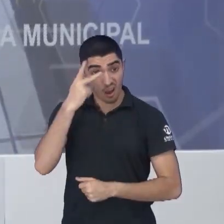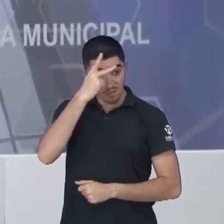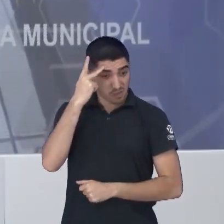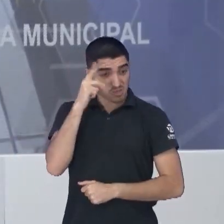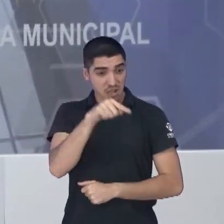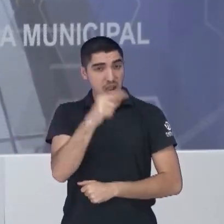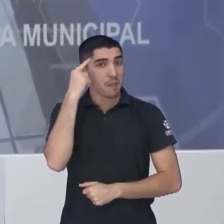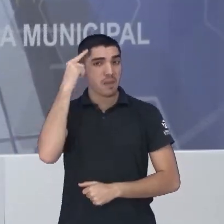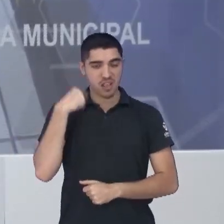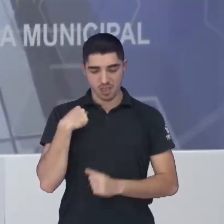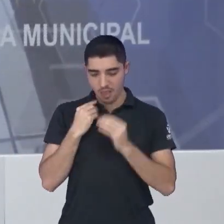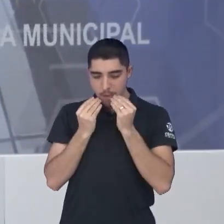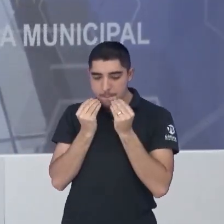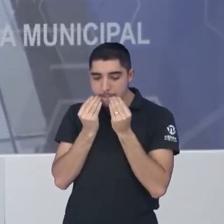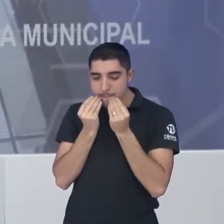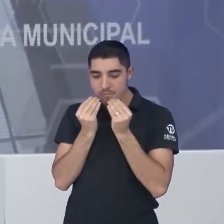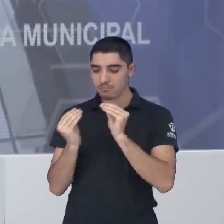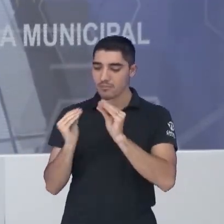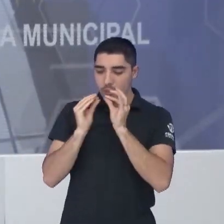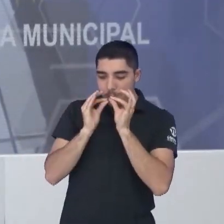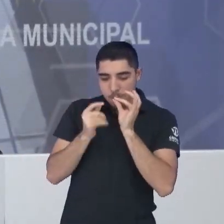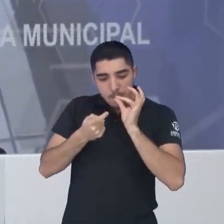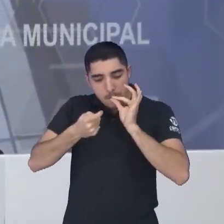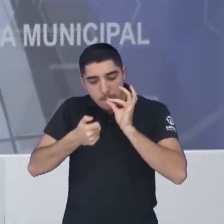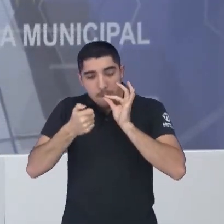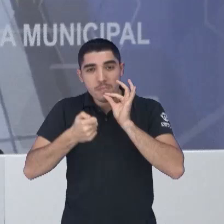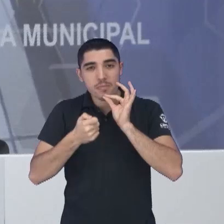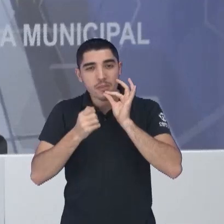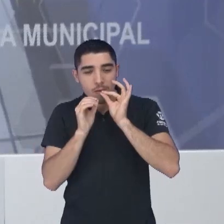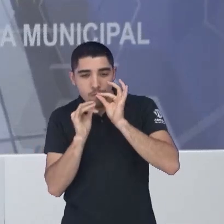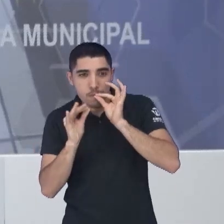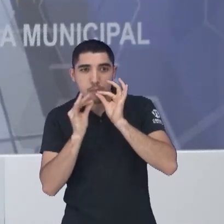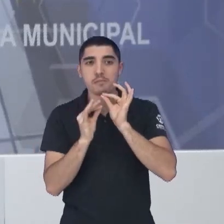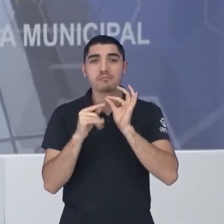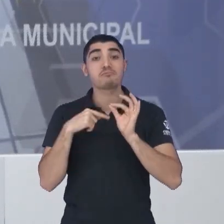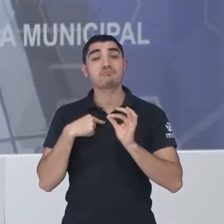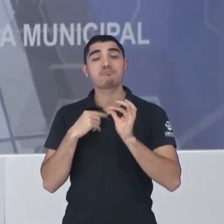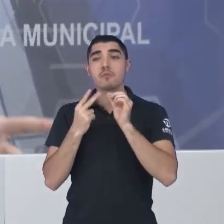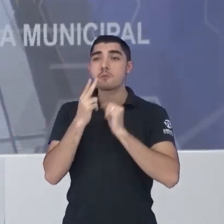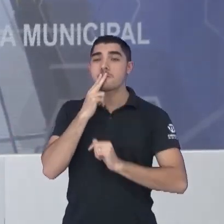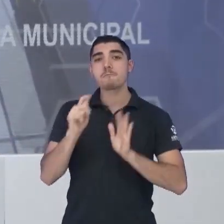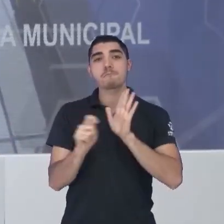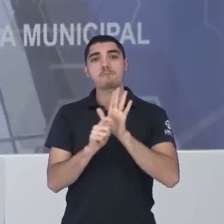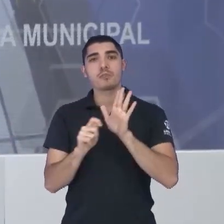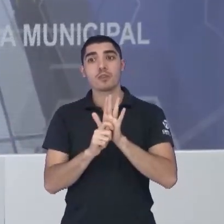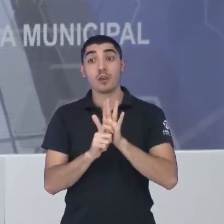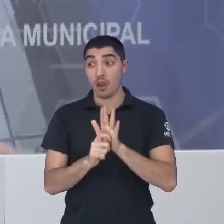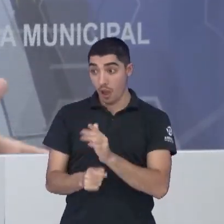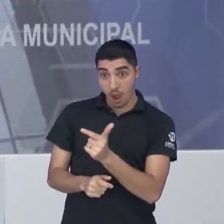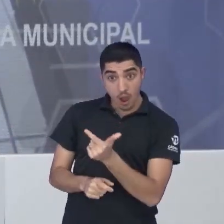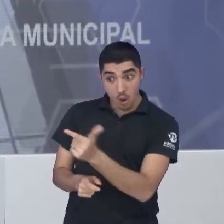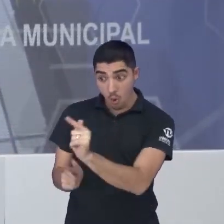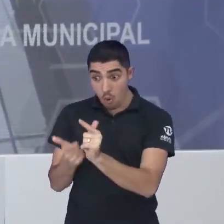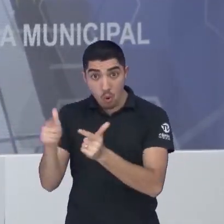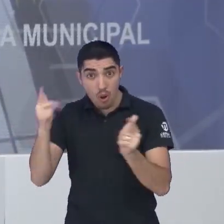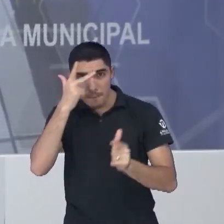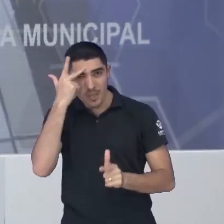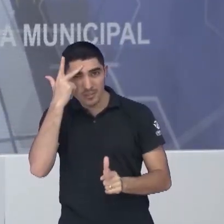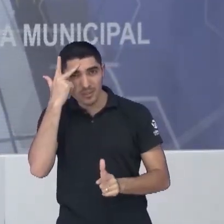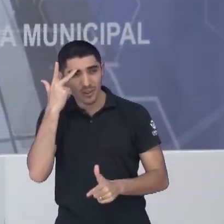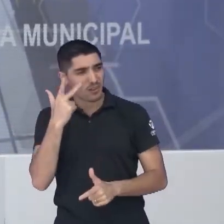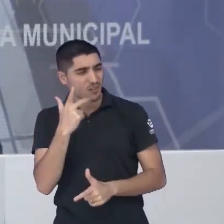bolar o seu baseado, acender aquele baseado e agredir essas pessoas que não querem